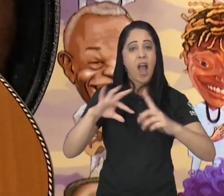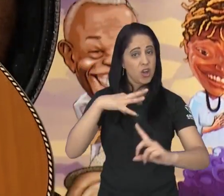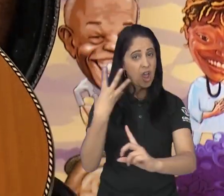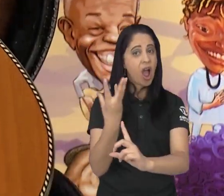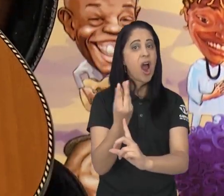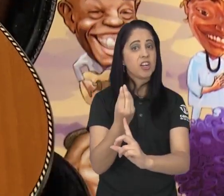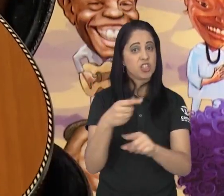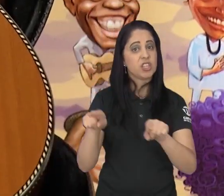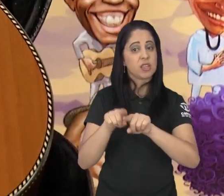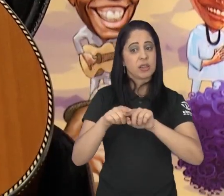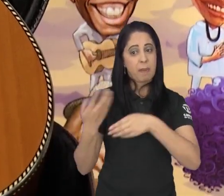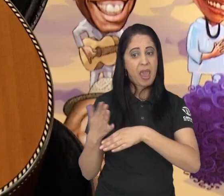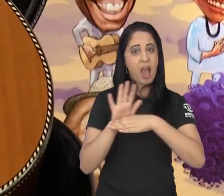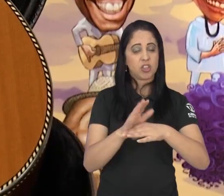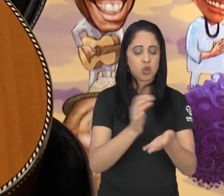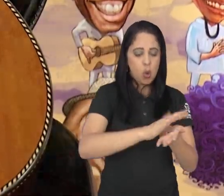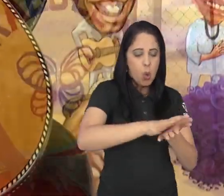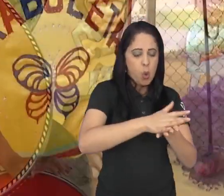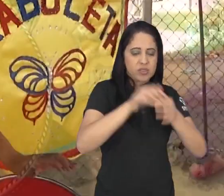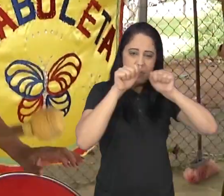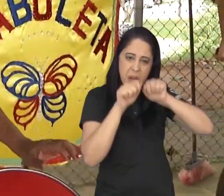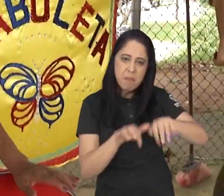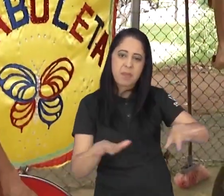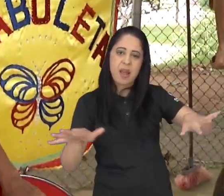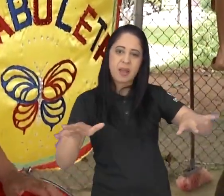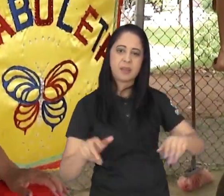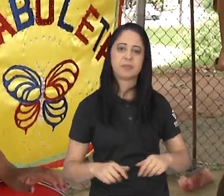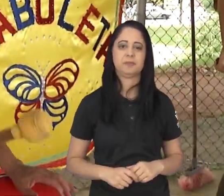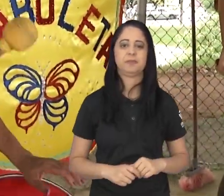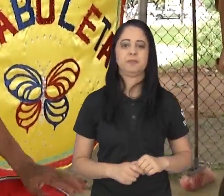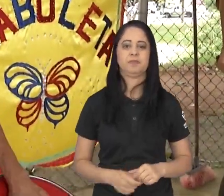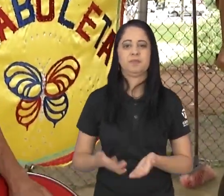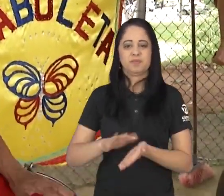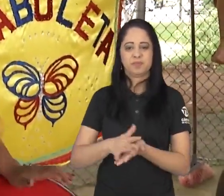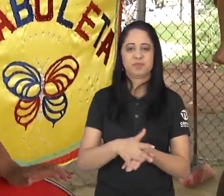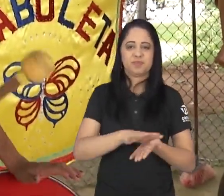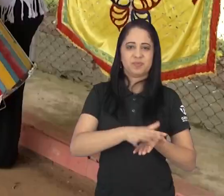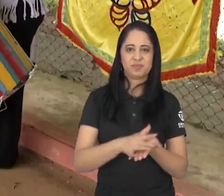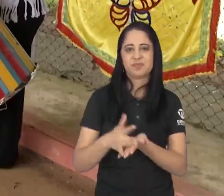que contribuíram com o crescimento do samba.